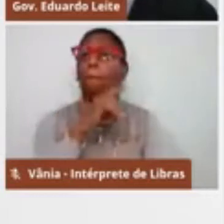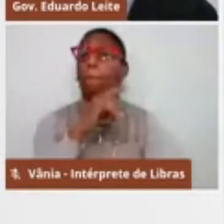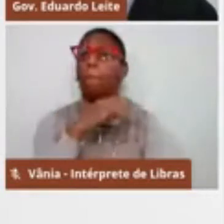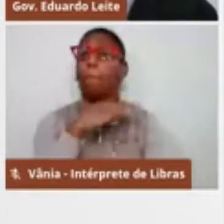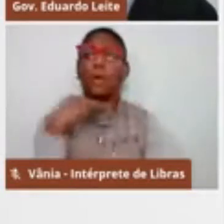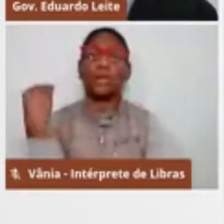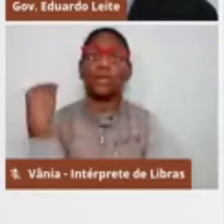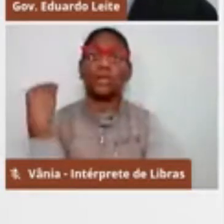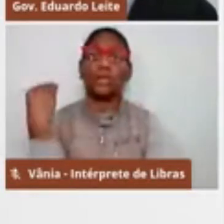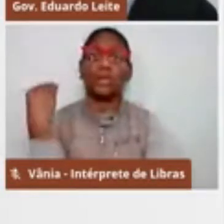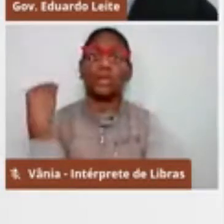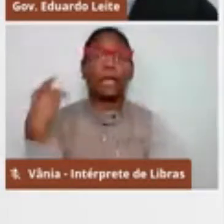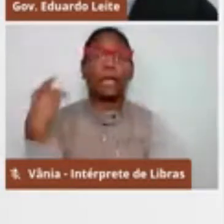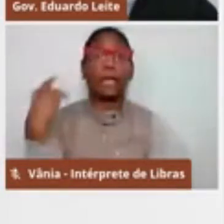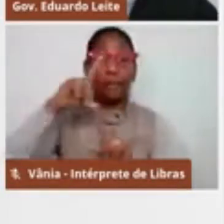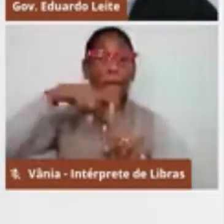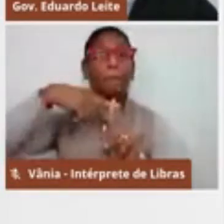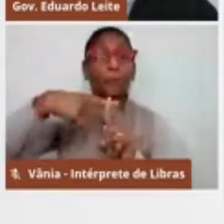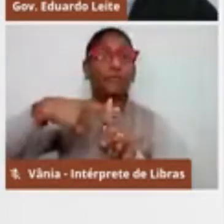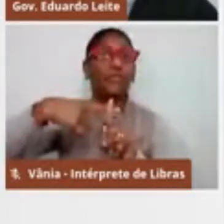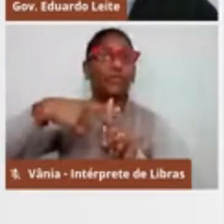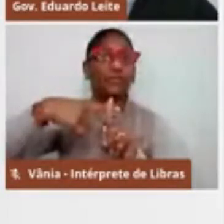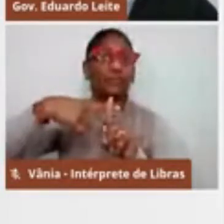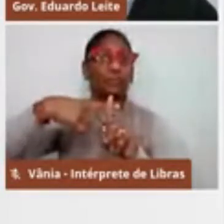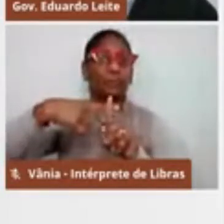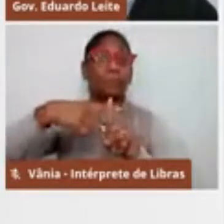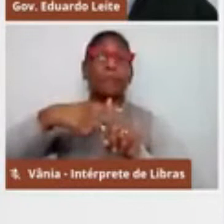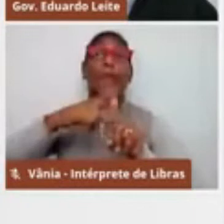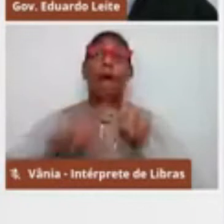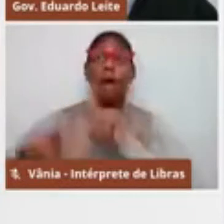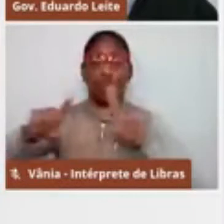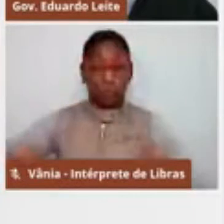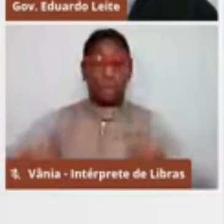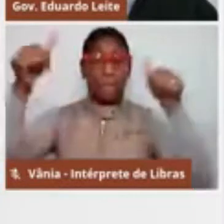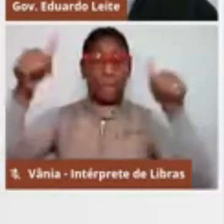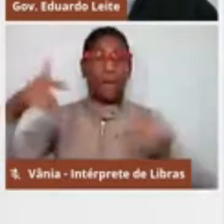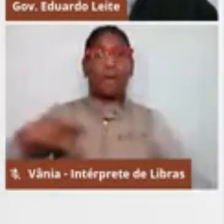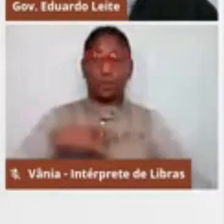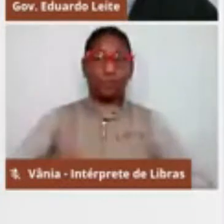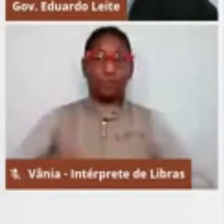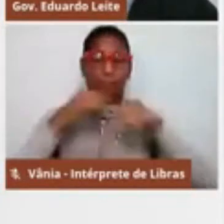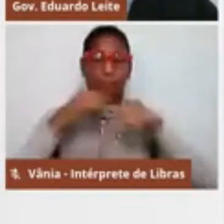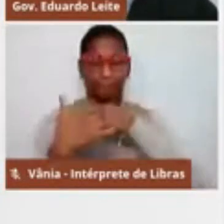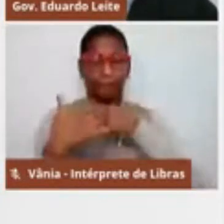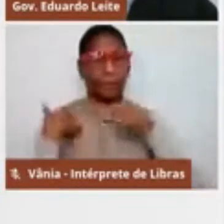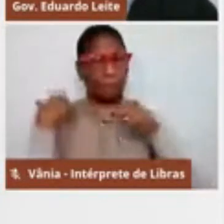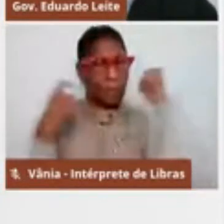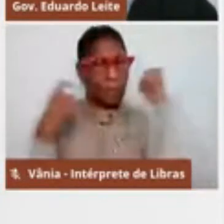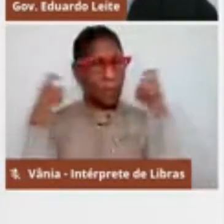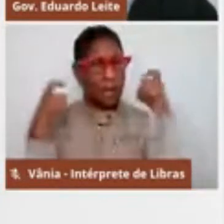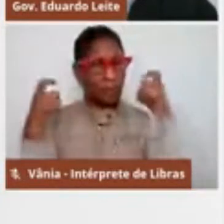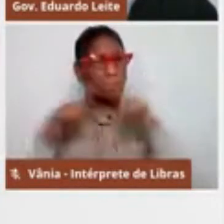variação positiva no caso de ativos em relação aos recuperados, que evidentemente ali nos causa preocupação, mas